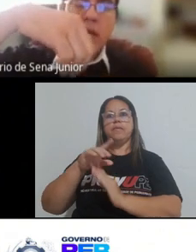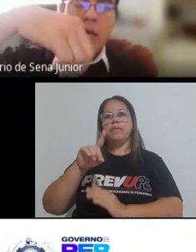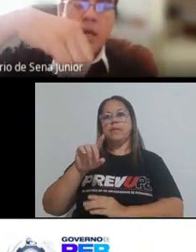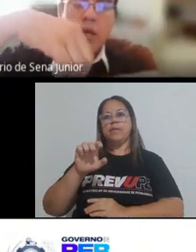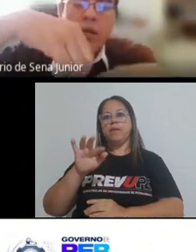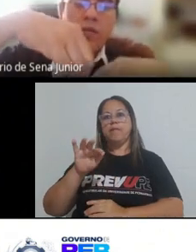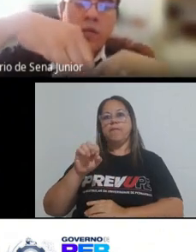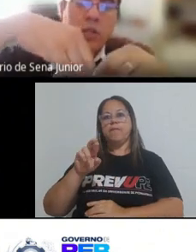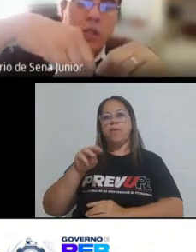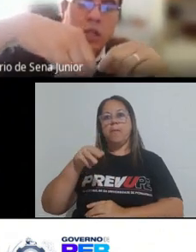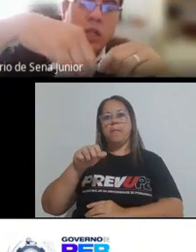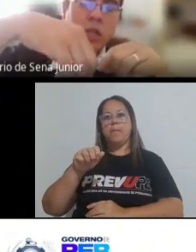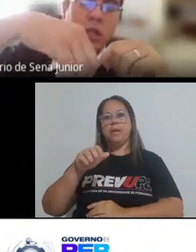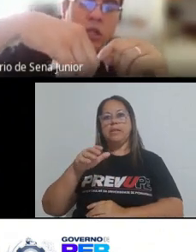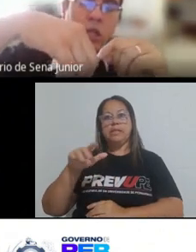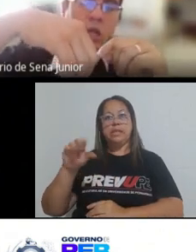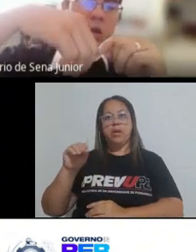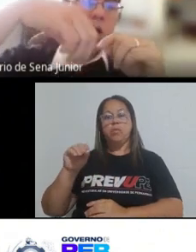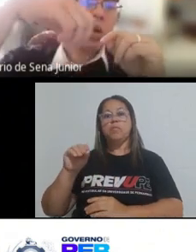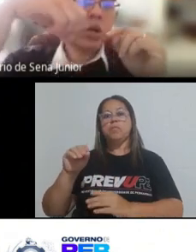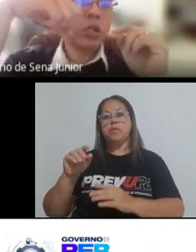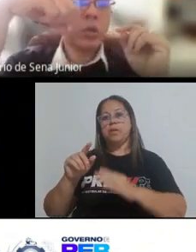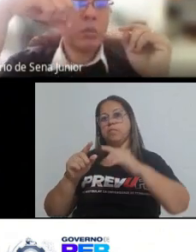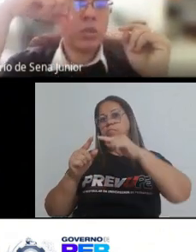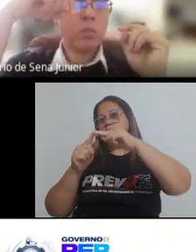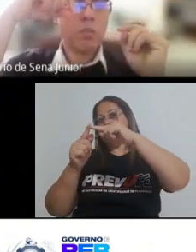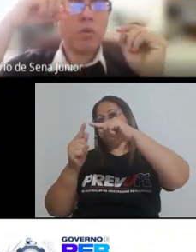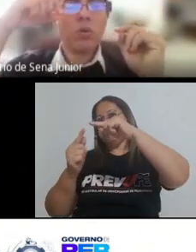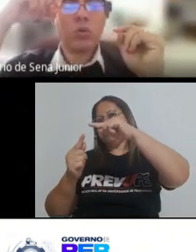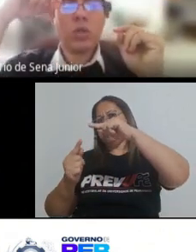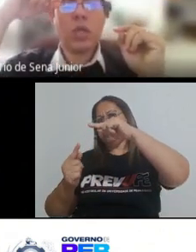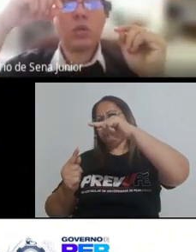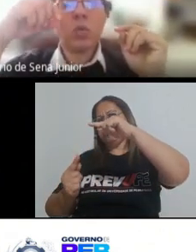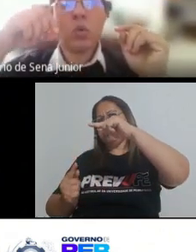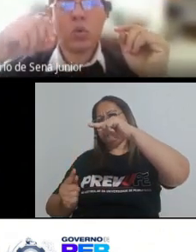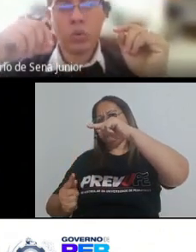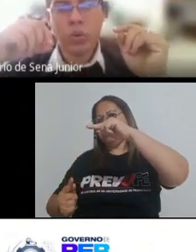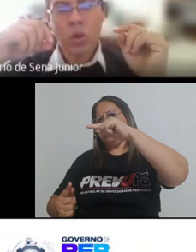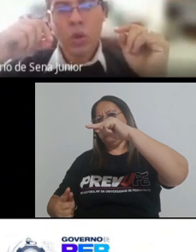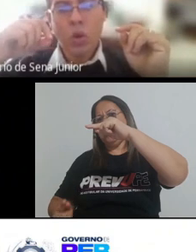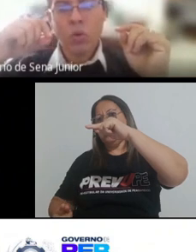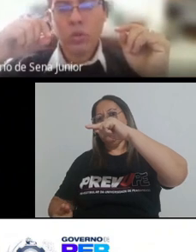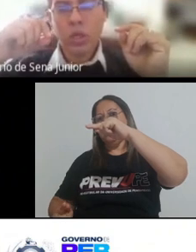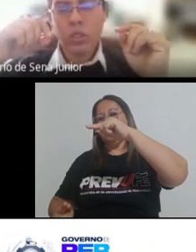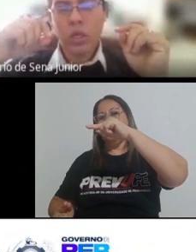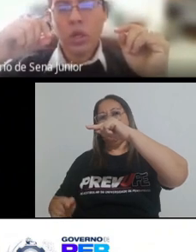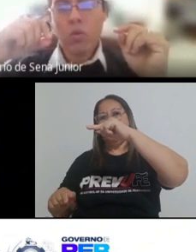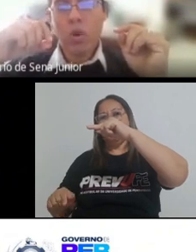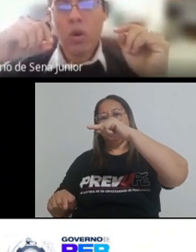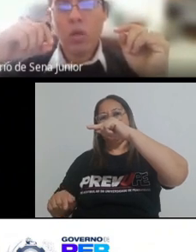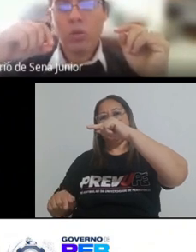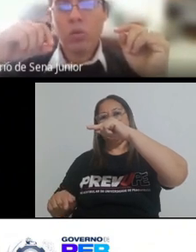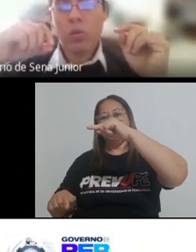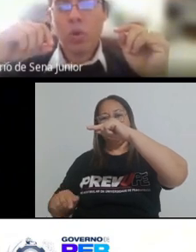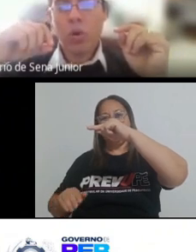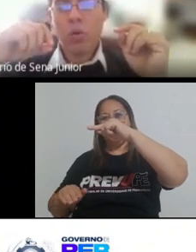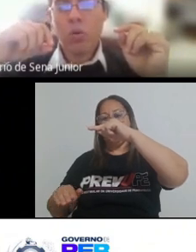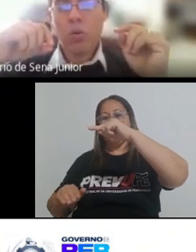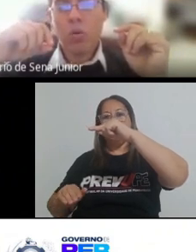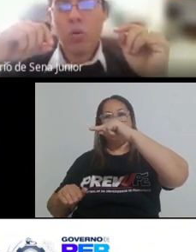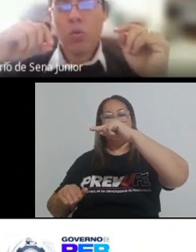está na... ele chega ao que nós já vamos de ponto de retorno, ou seja, quando